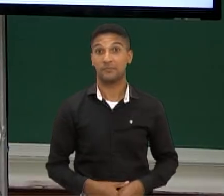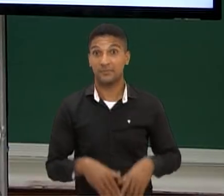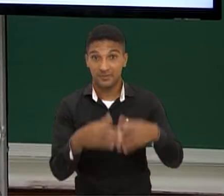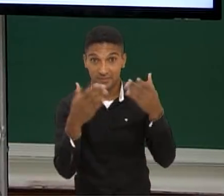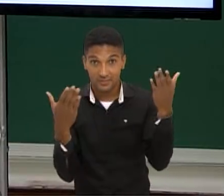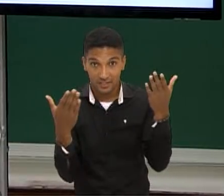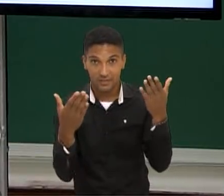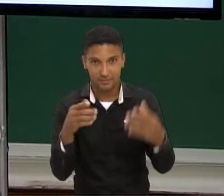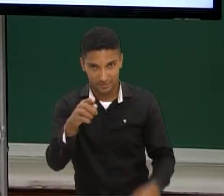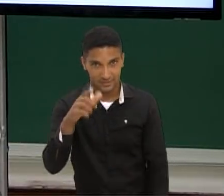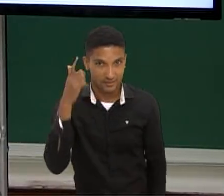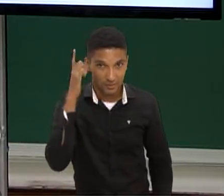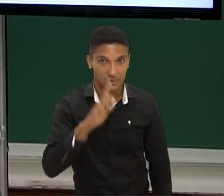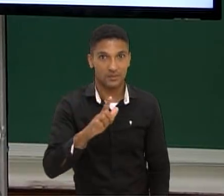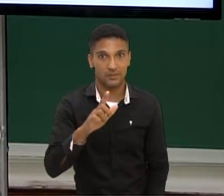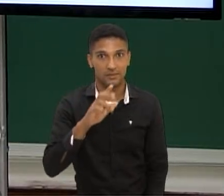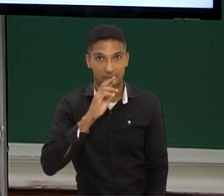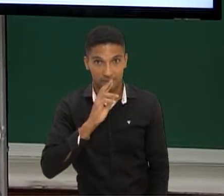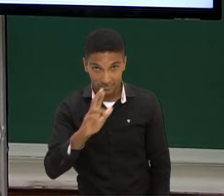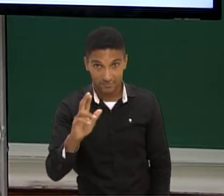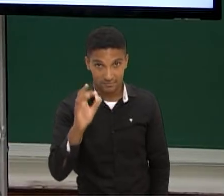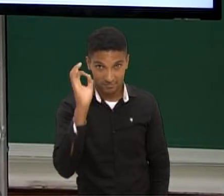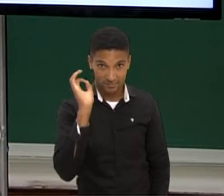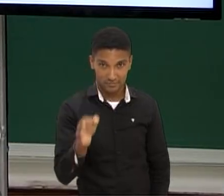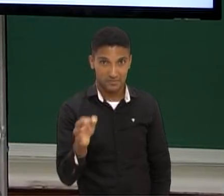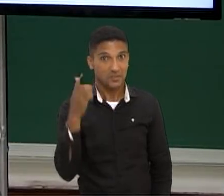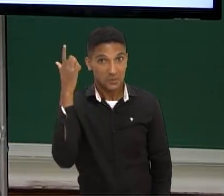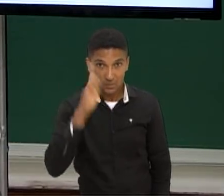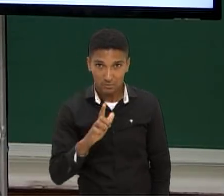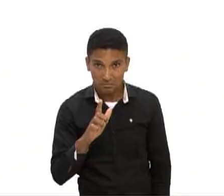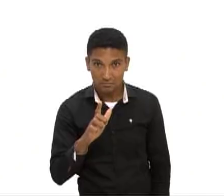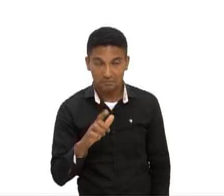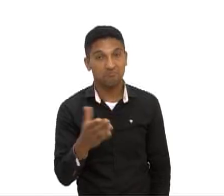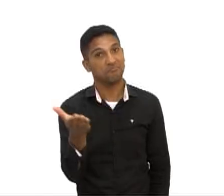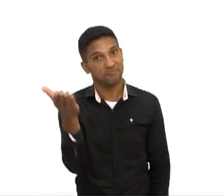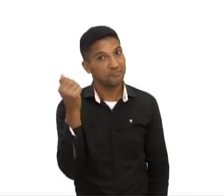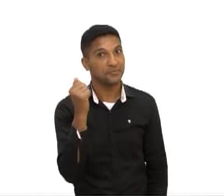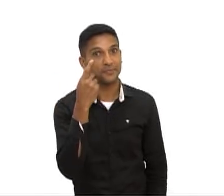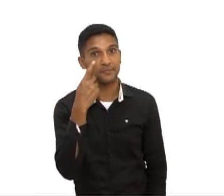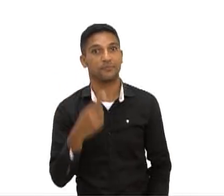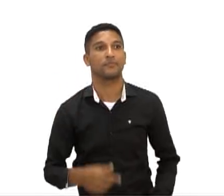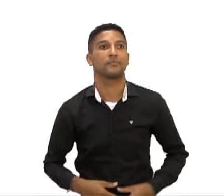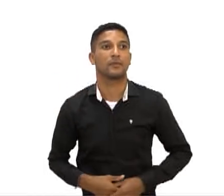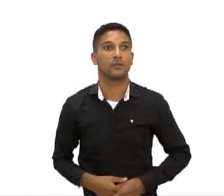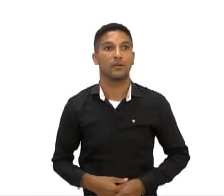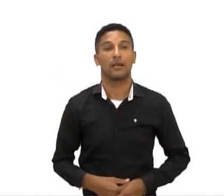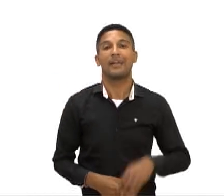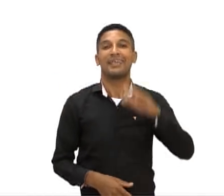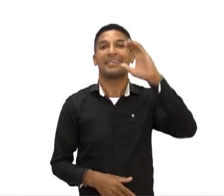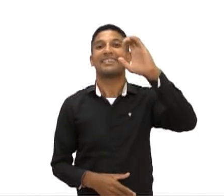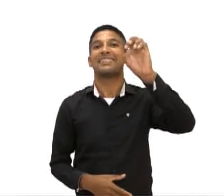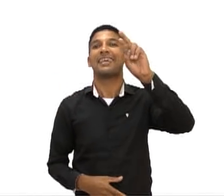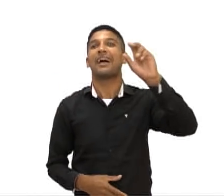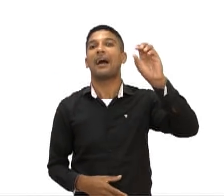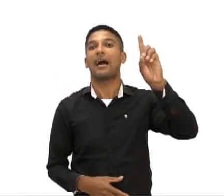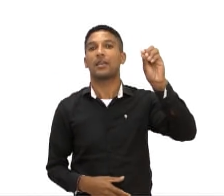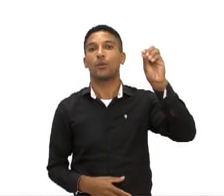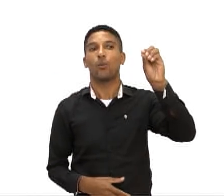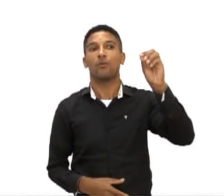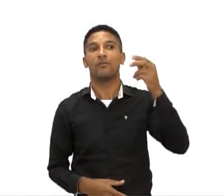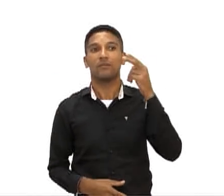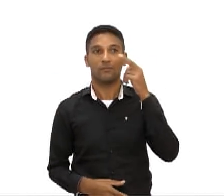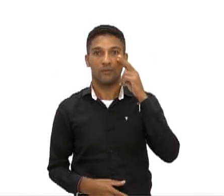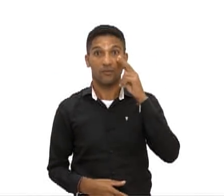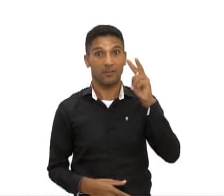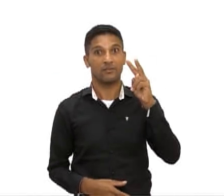Então, será que vocês acertaram a resposta? Vamos conferir? Veja, o Cerrado é da região centro-oeste,